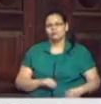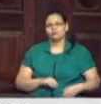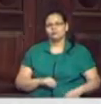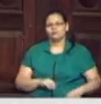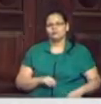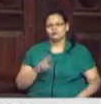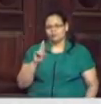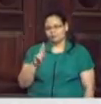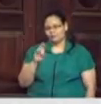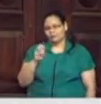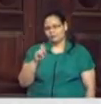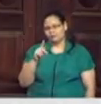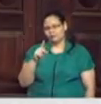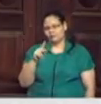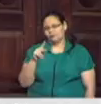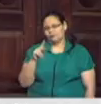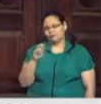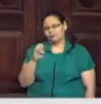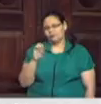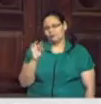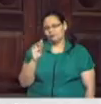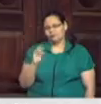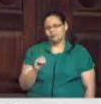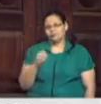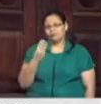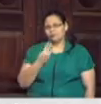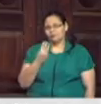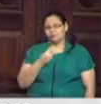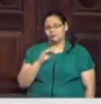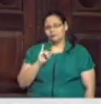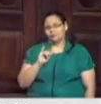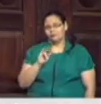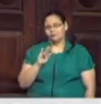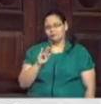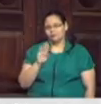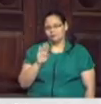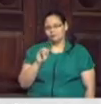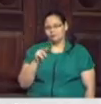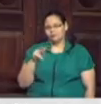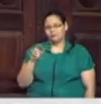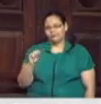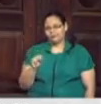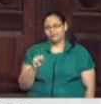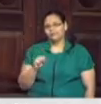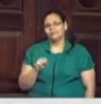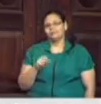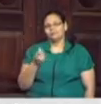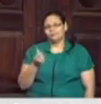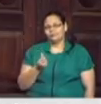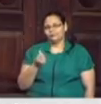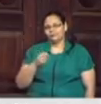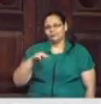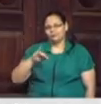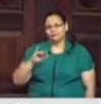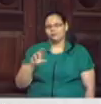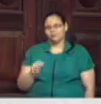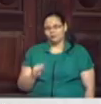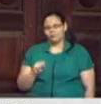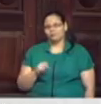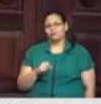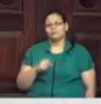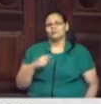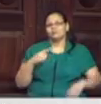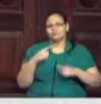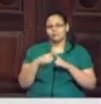do Repetro, 3 bilhões e 100 milhões de reais, o Repetro mais